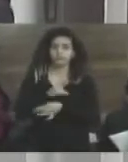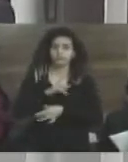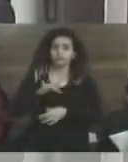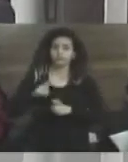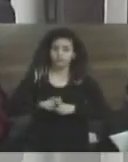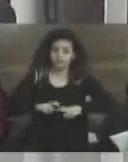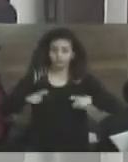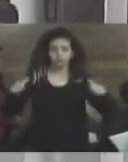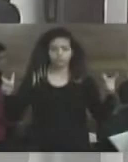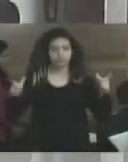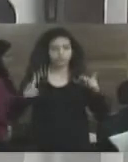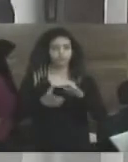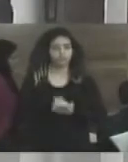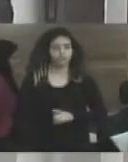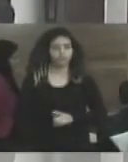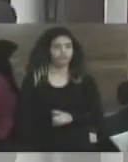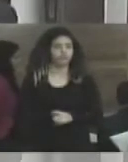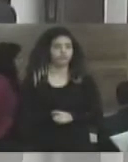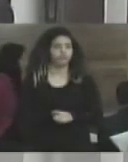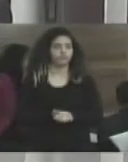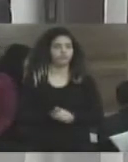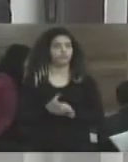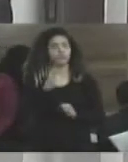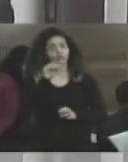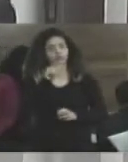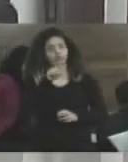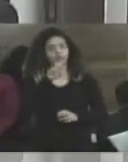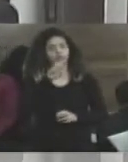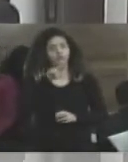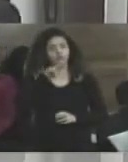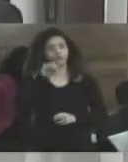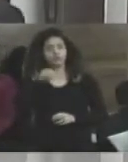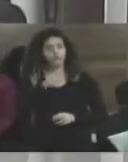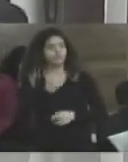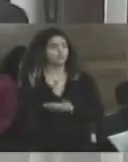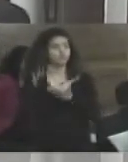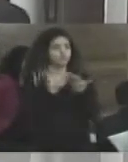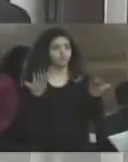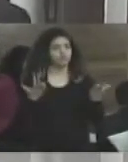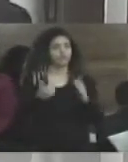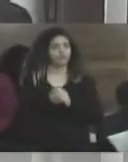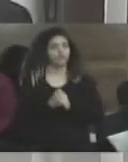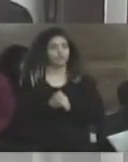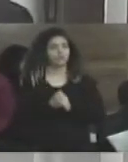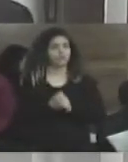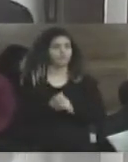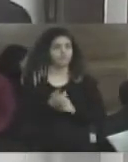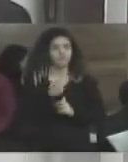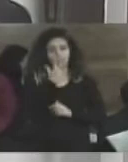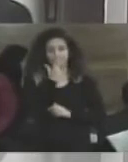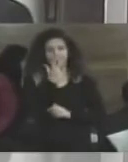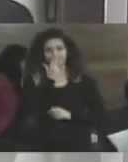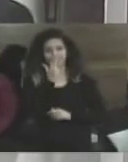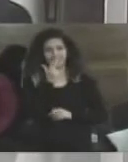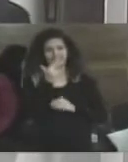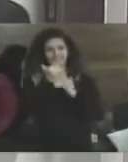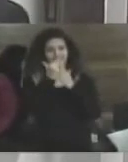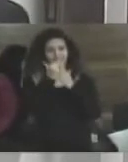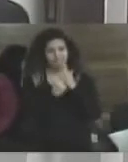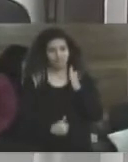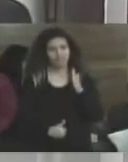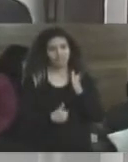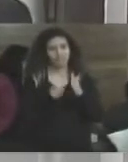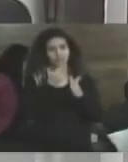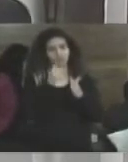crescer, Rogerinho, muito empenhado, me desculpa, mas os seus companheiros nessa luta, e parece que não é mesmo 2.800 funcionários, é menos hoje. Está